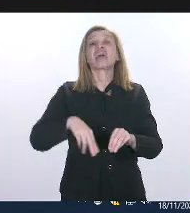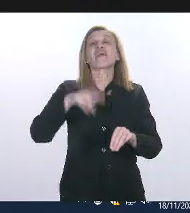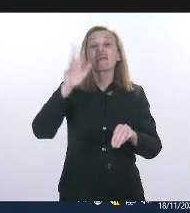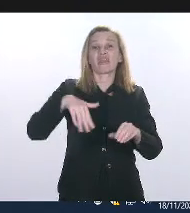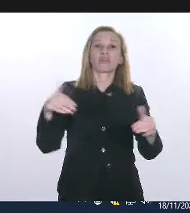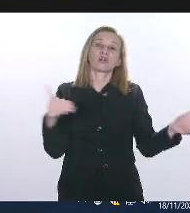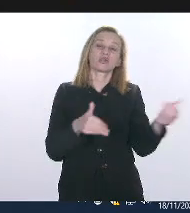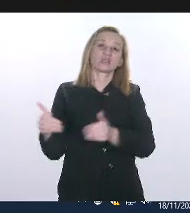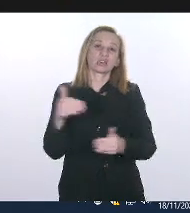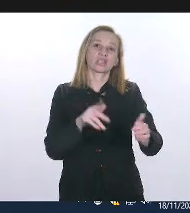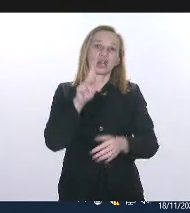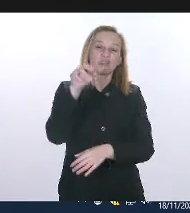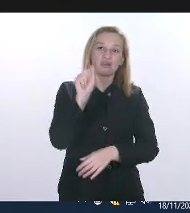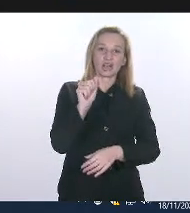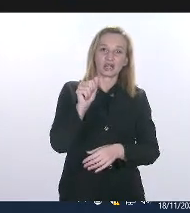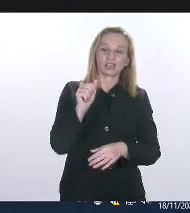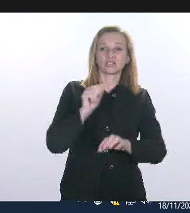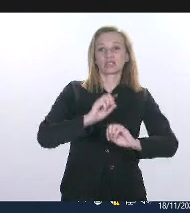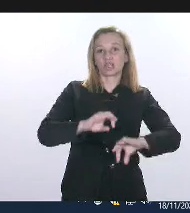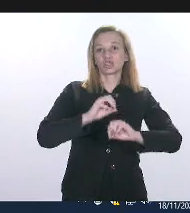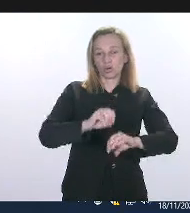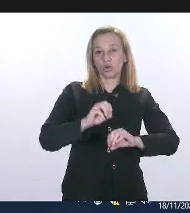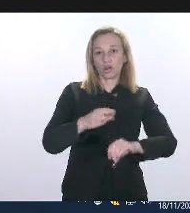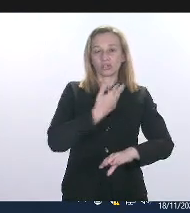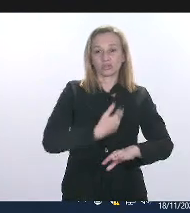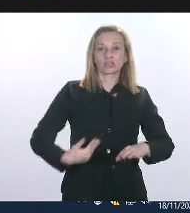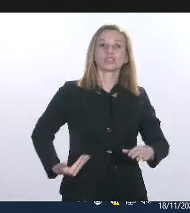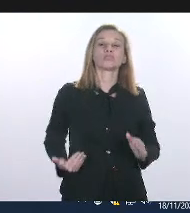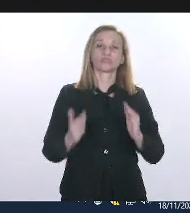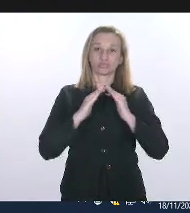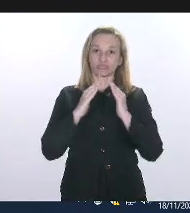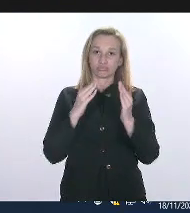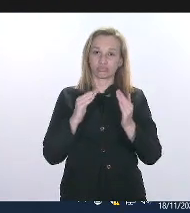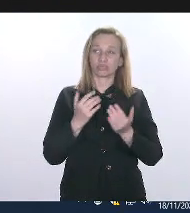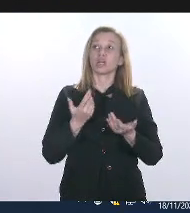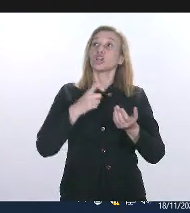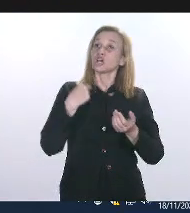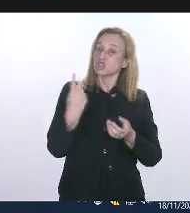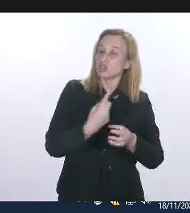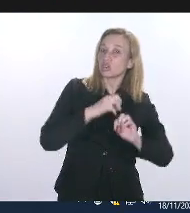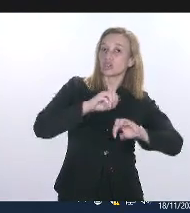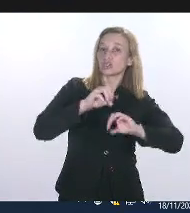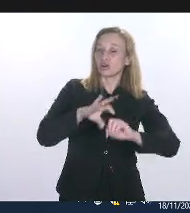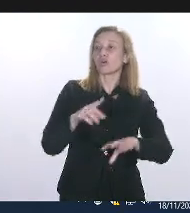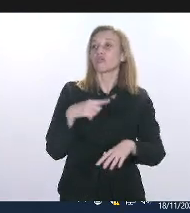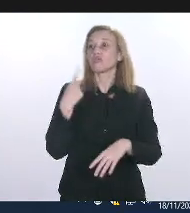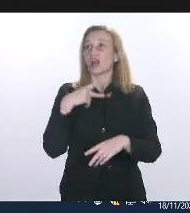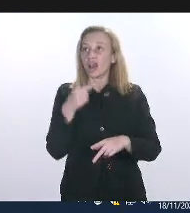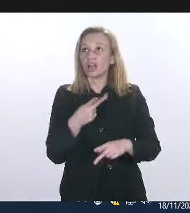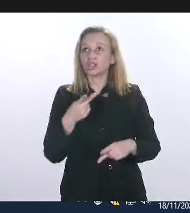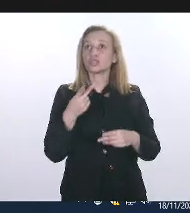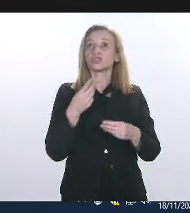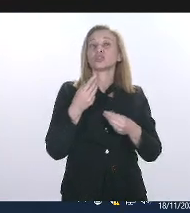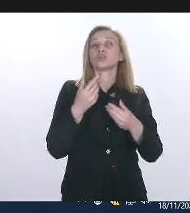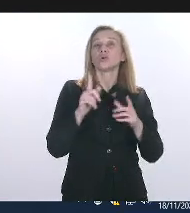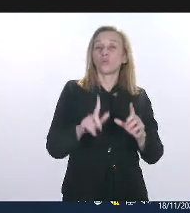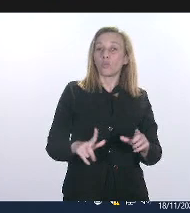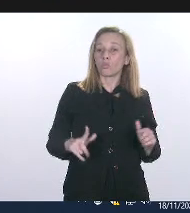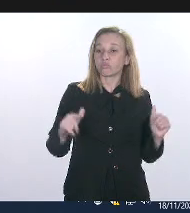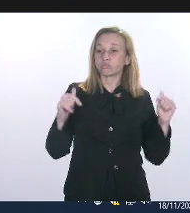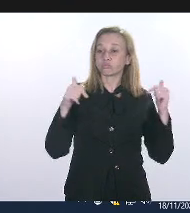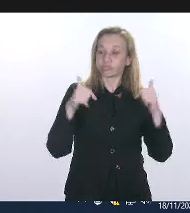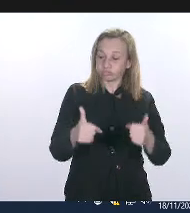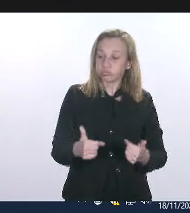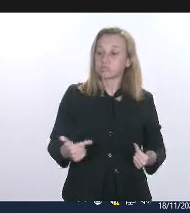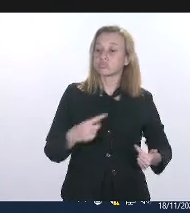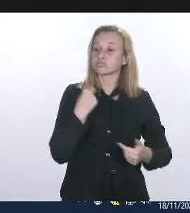acesso às vagas na escola e na educação pública, e que a gente está falando aqui de realmente de uma forma de lidar que, no